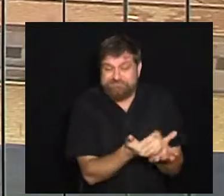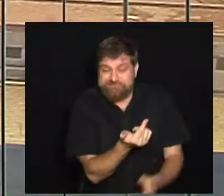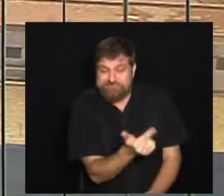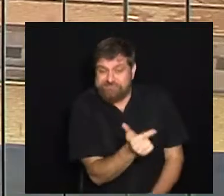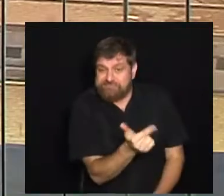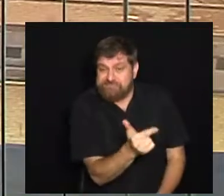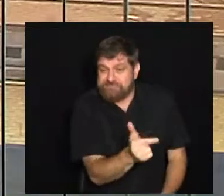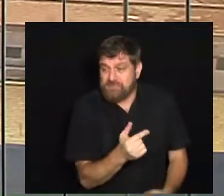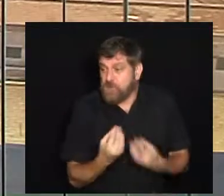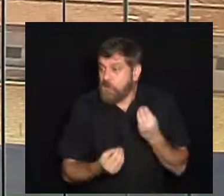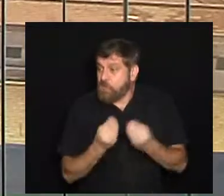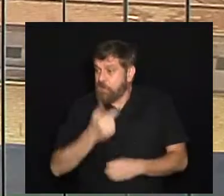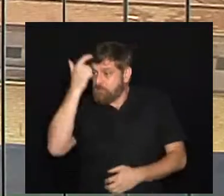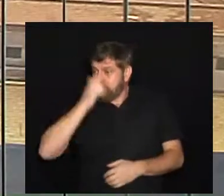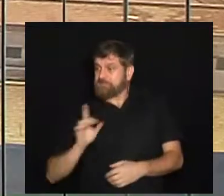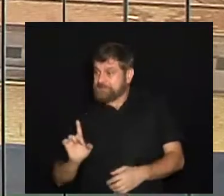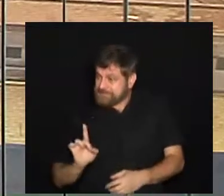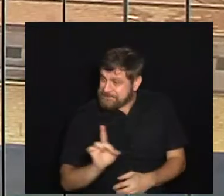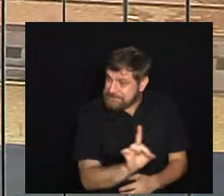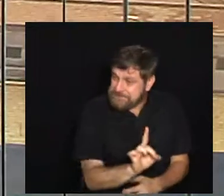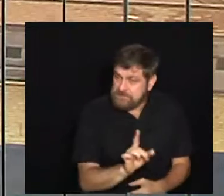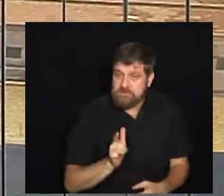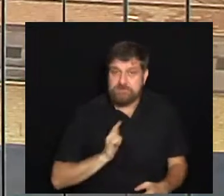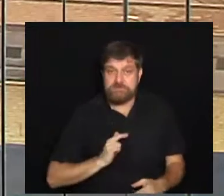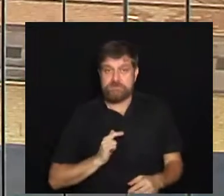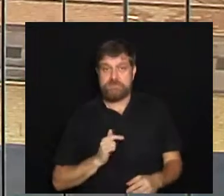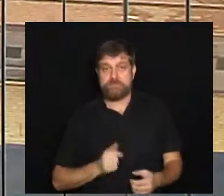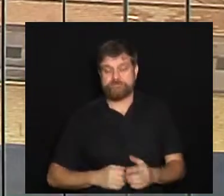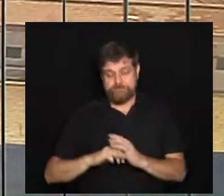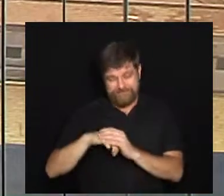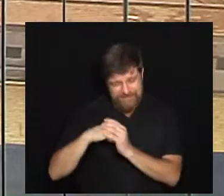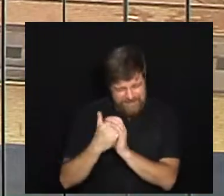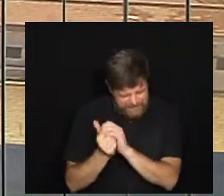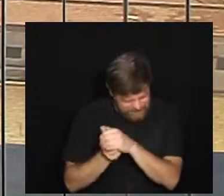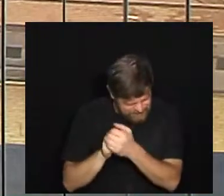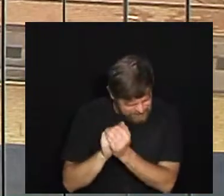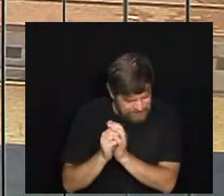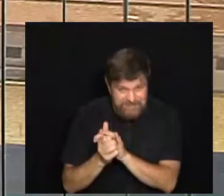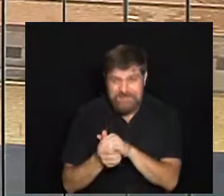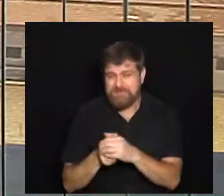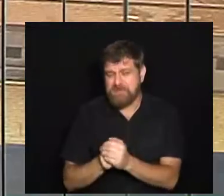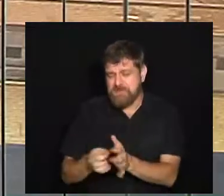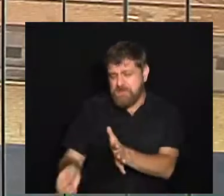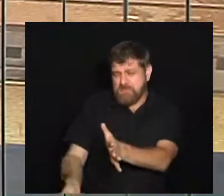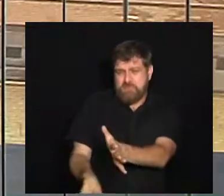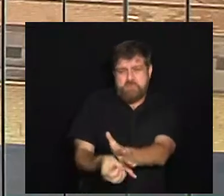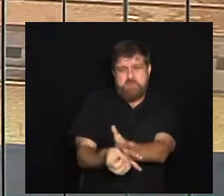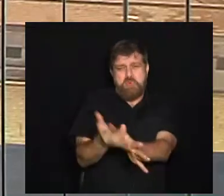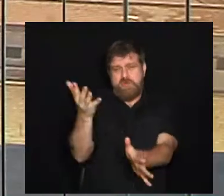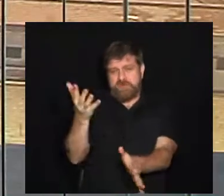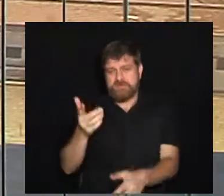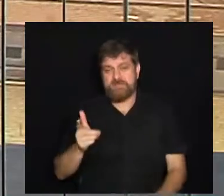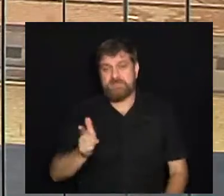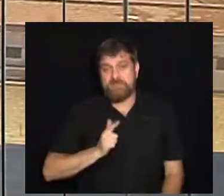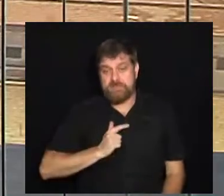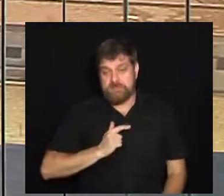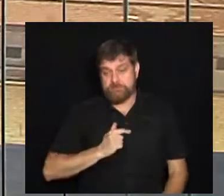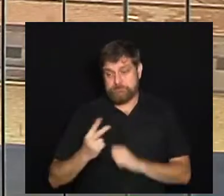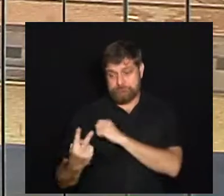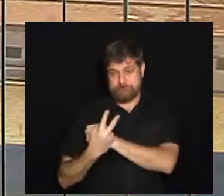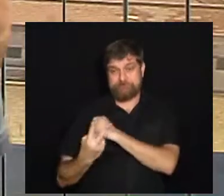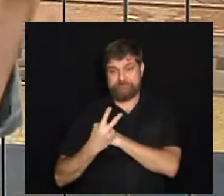trabalhar ou não de como fazer é importante então é de lavar as mãos muitas vezes por dia não é de se